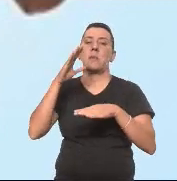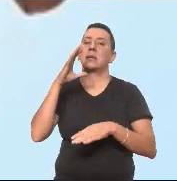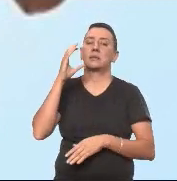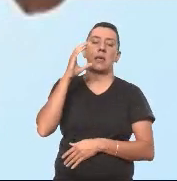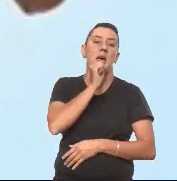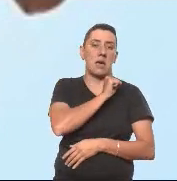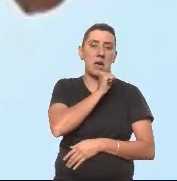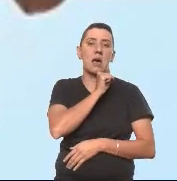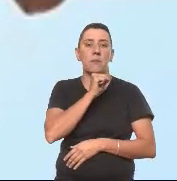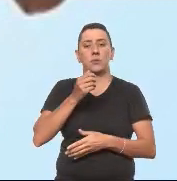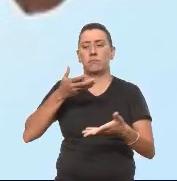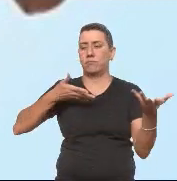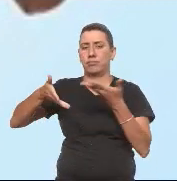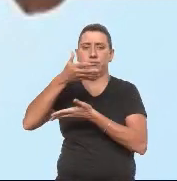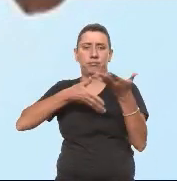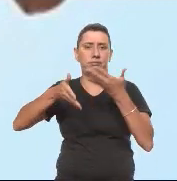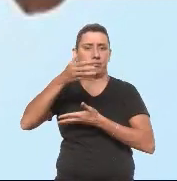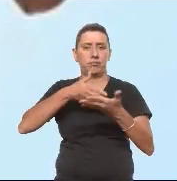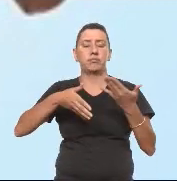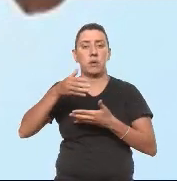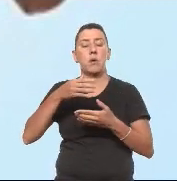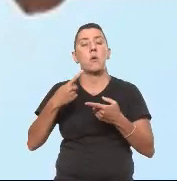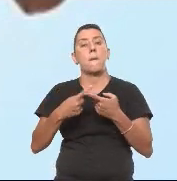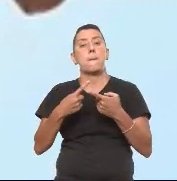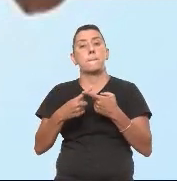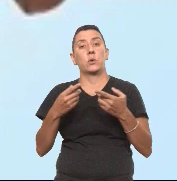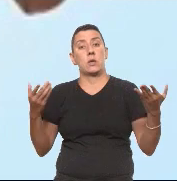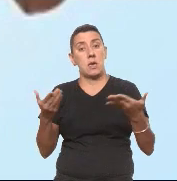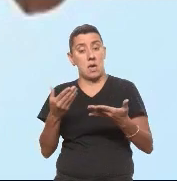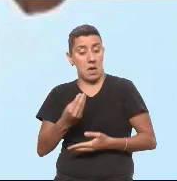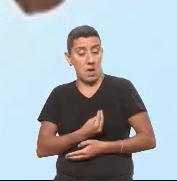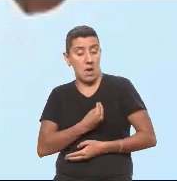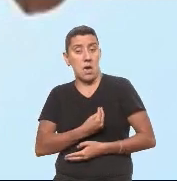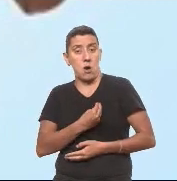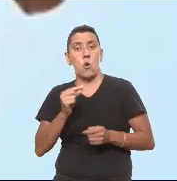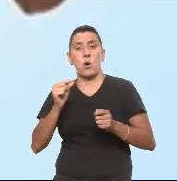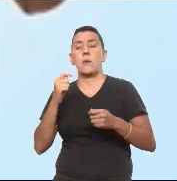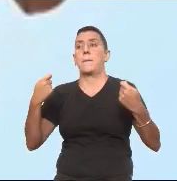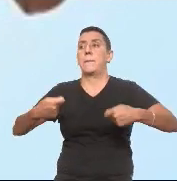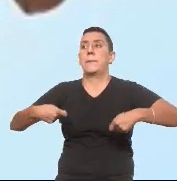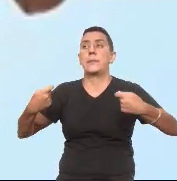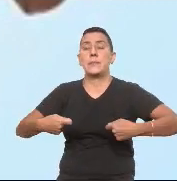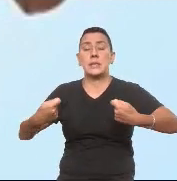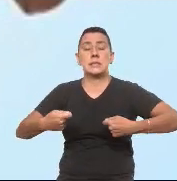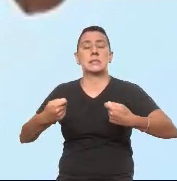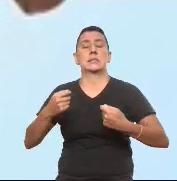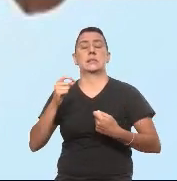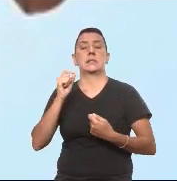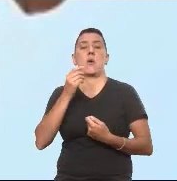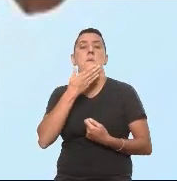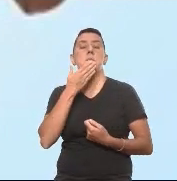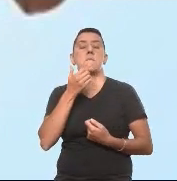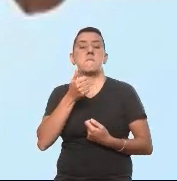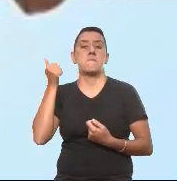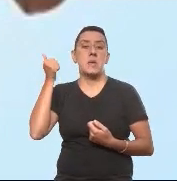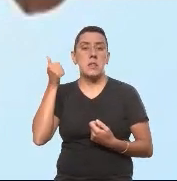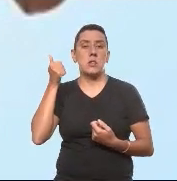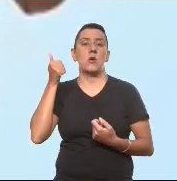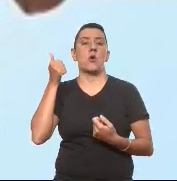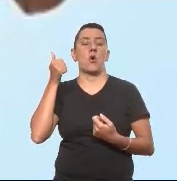falam muito mais rápida muito mais dinâmica porque a necessidade de ter uma melhor a melhor